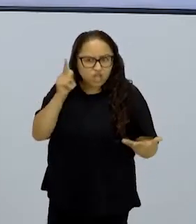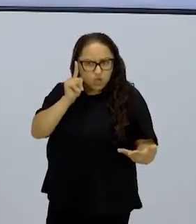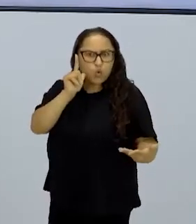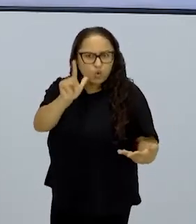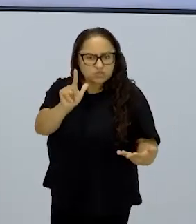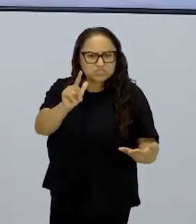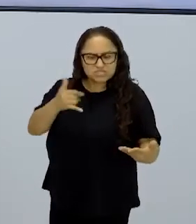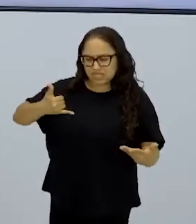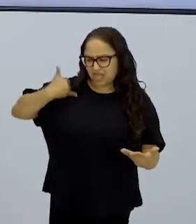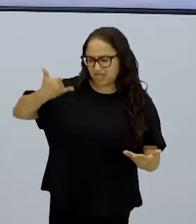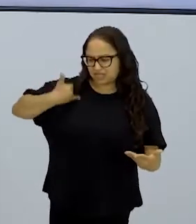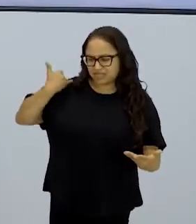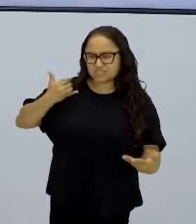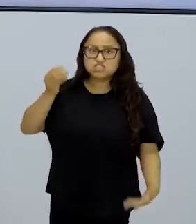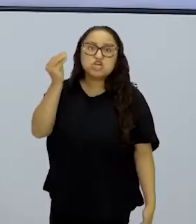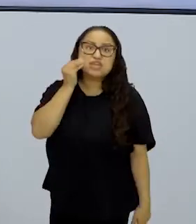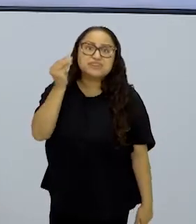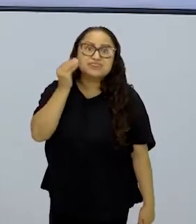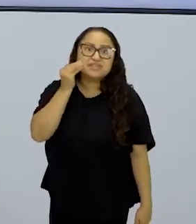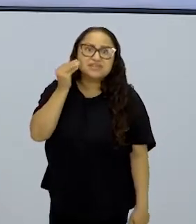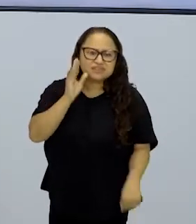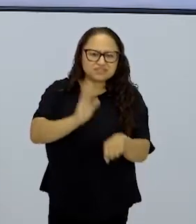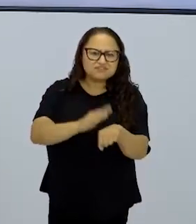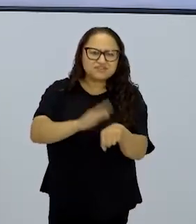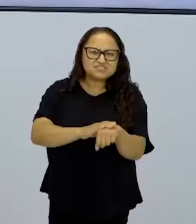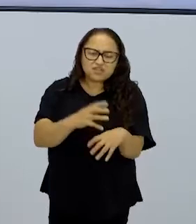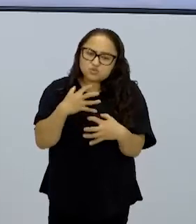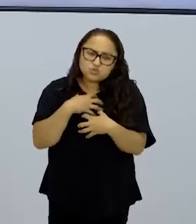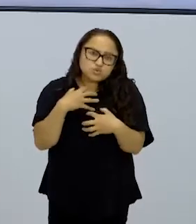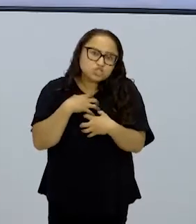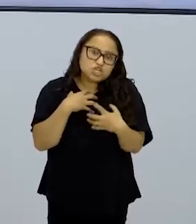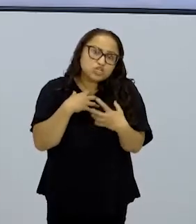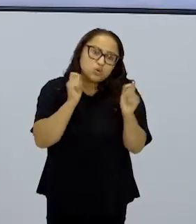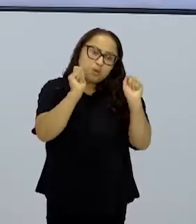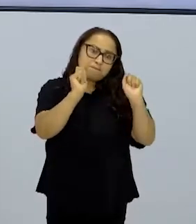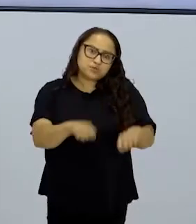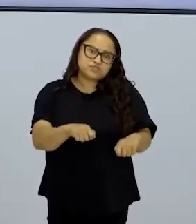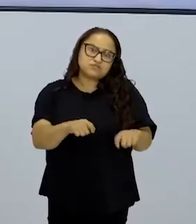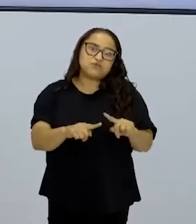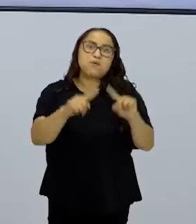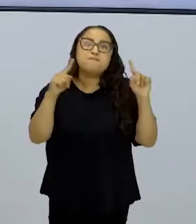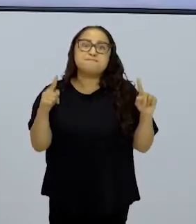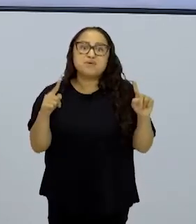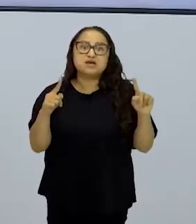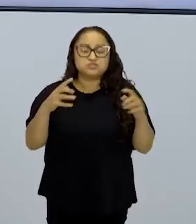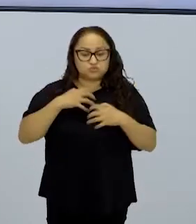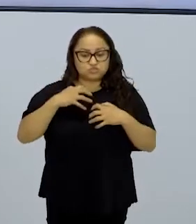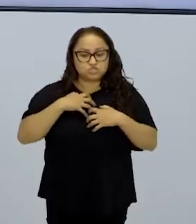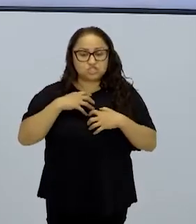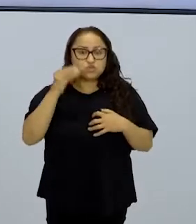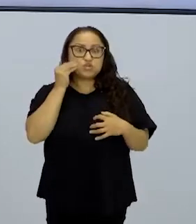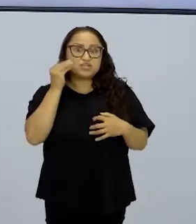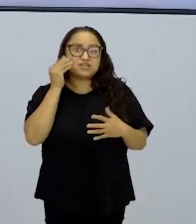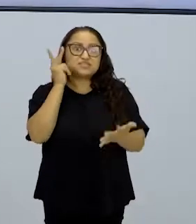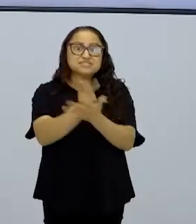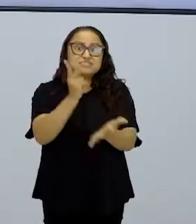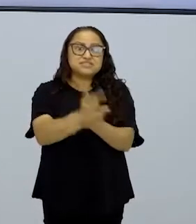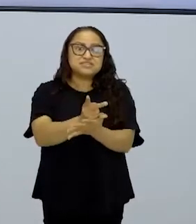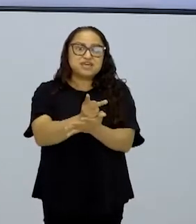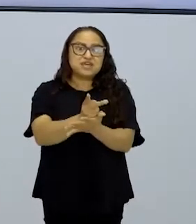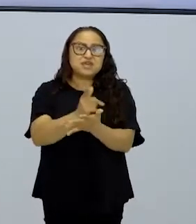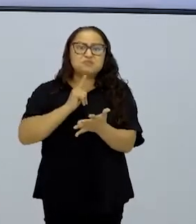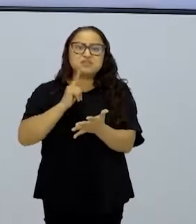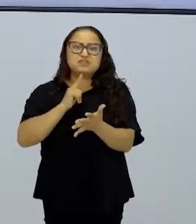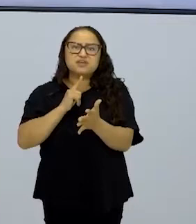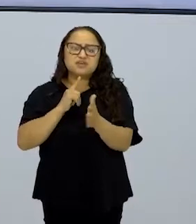idade, eu tentei fazer essas coisas da melhor maneira possível, mas por mais que eu tente, eu sempre me encontro no mesmo caminho